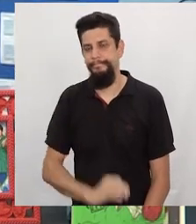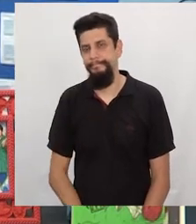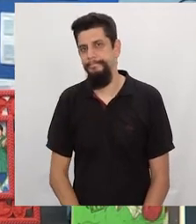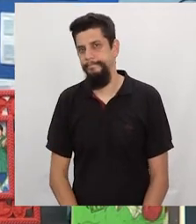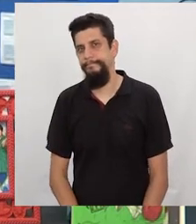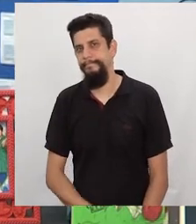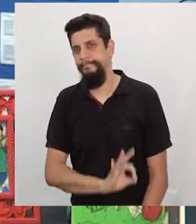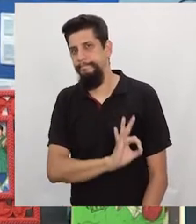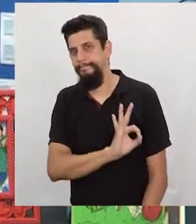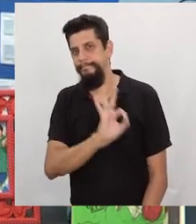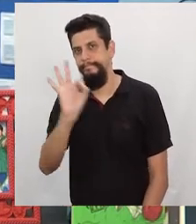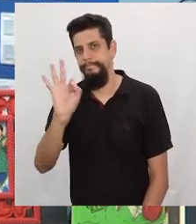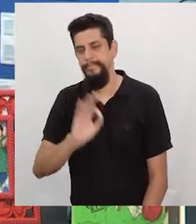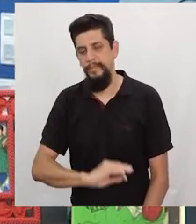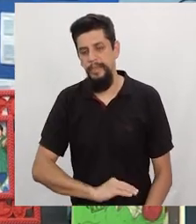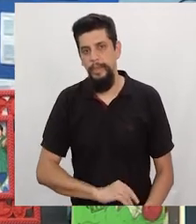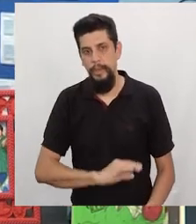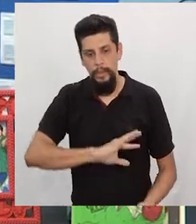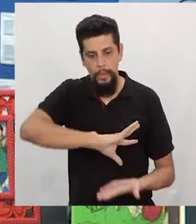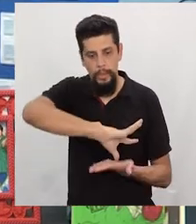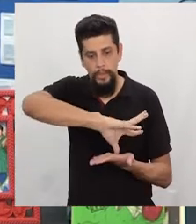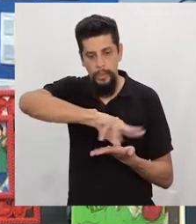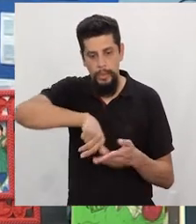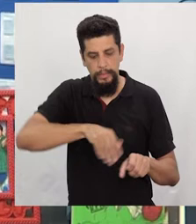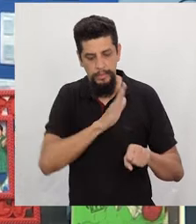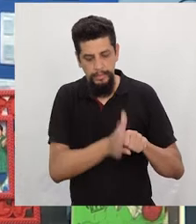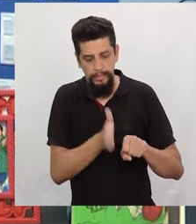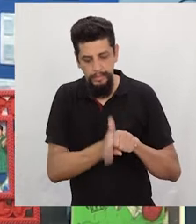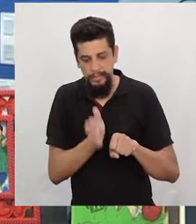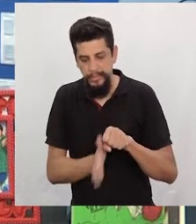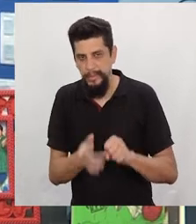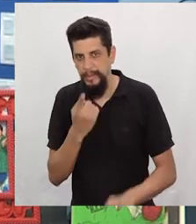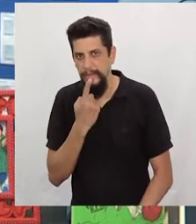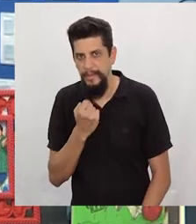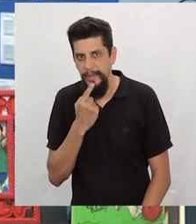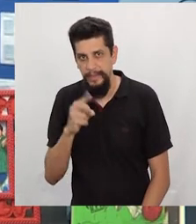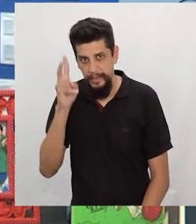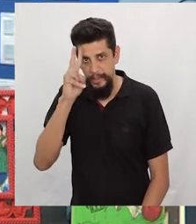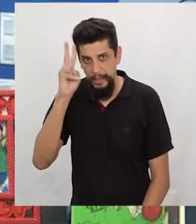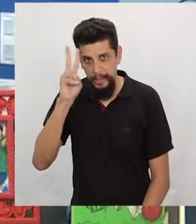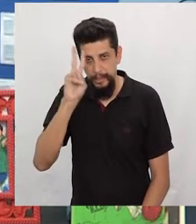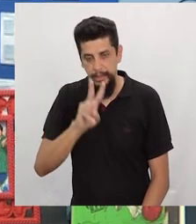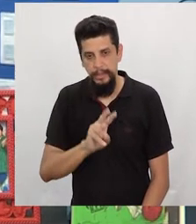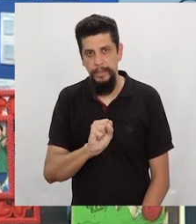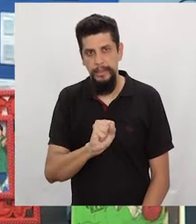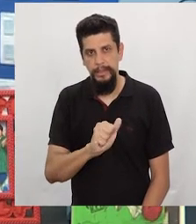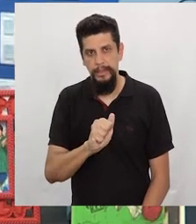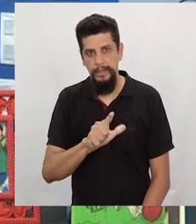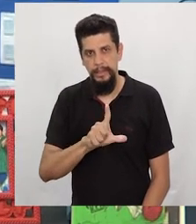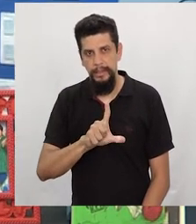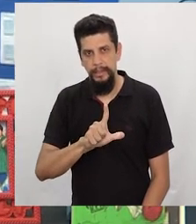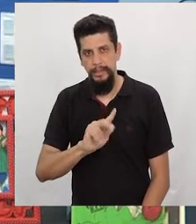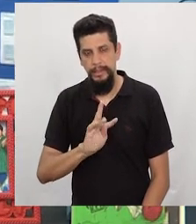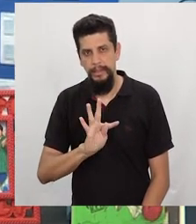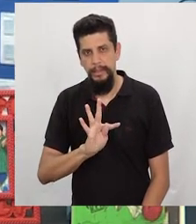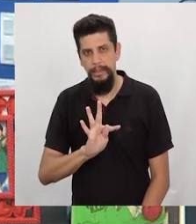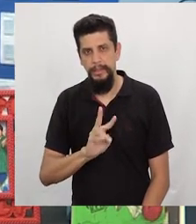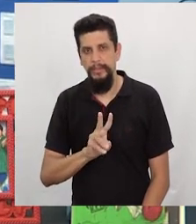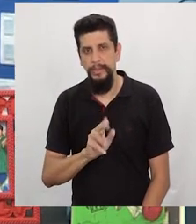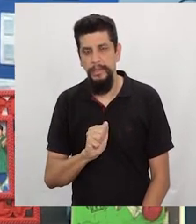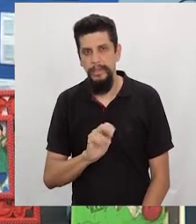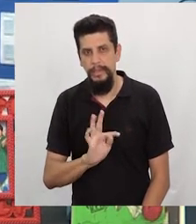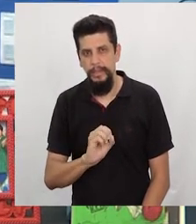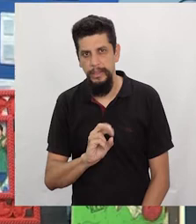bem, o roubo de tomates. Lembram que o Salvatore Tomatini plantou lá na horta